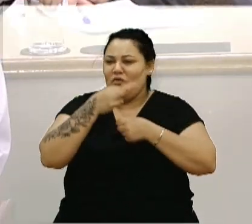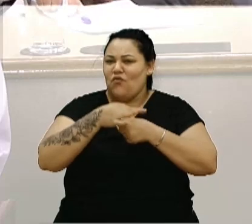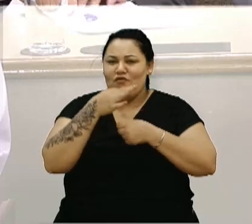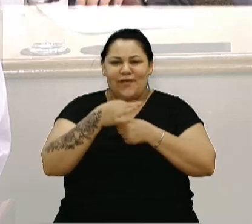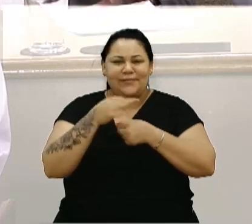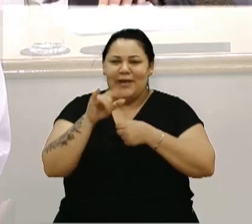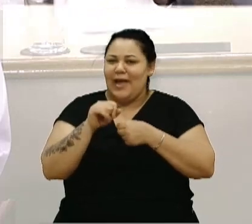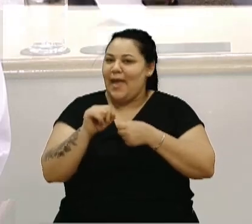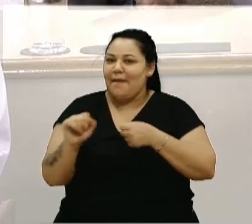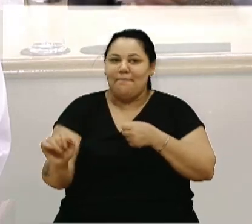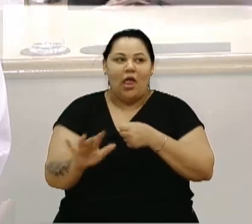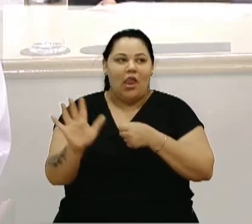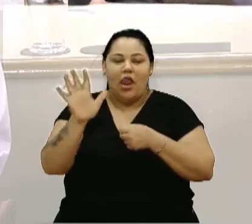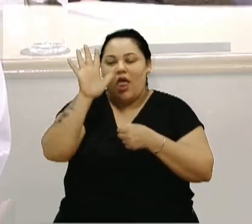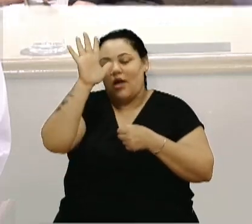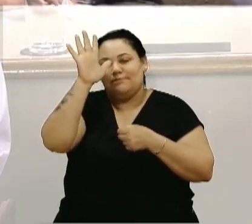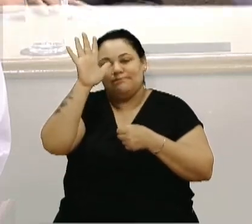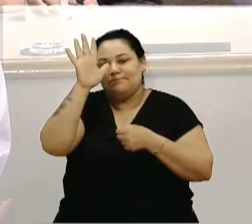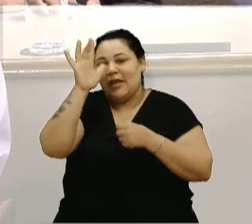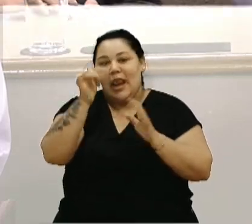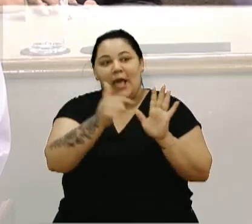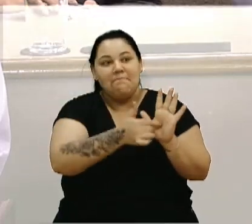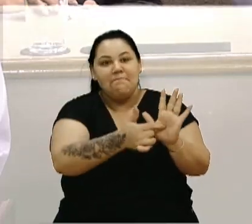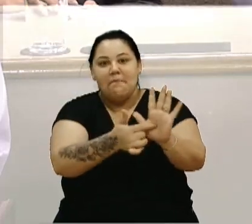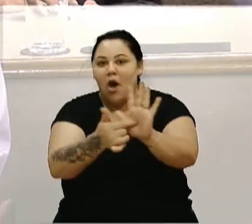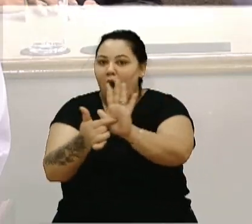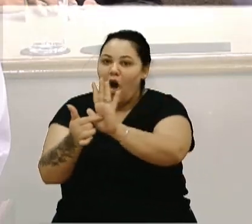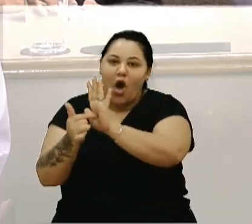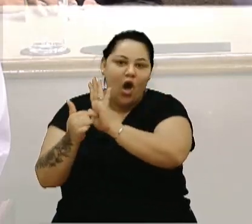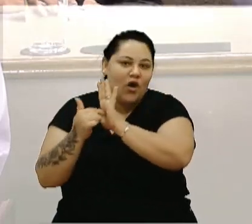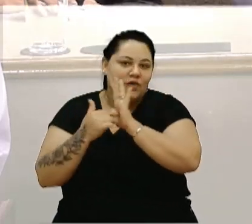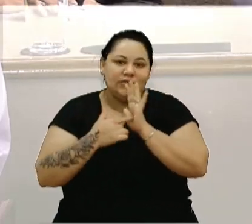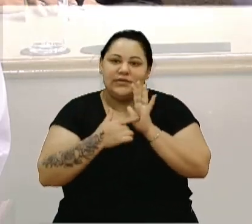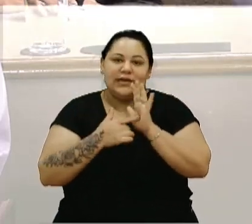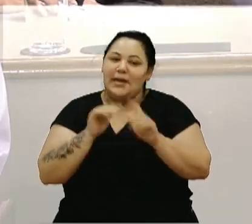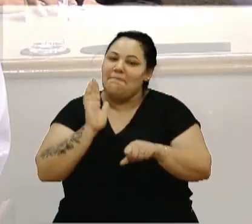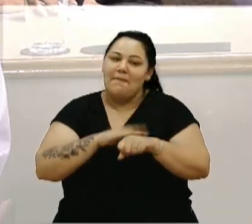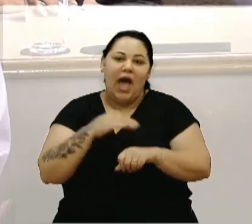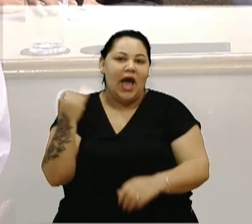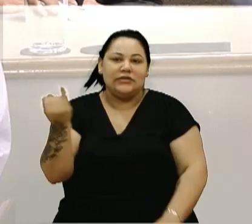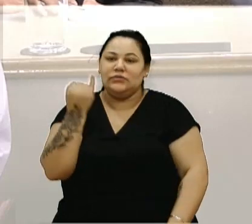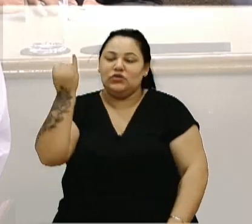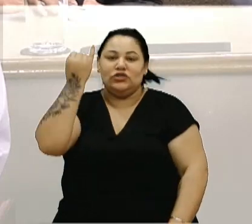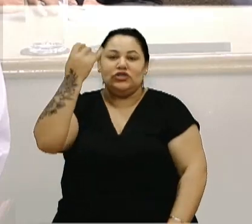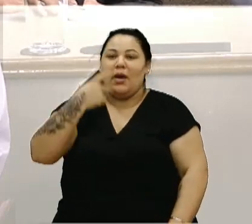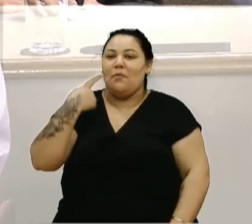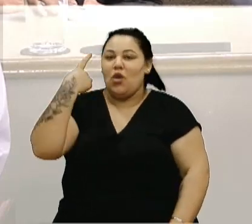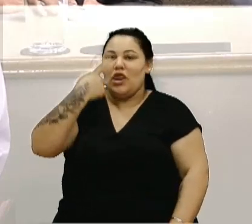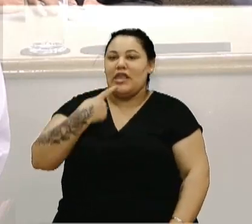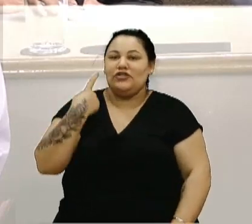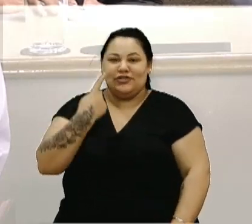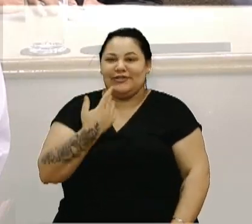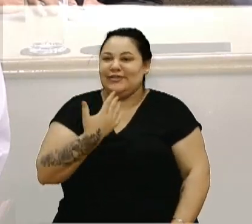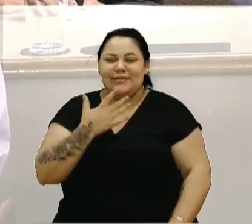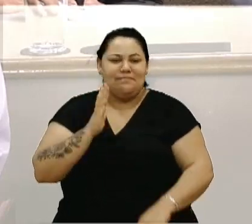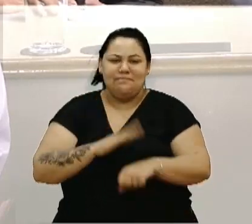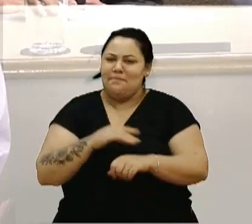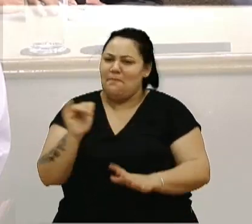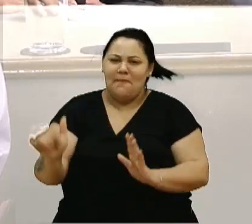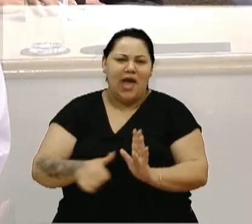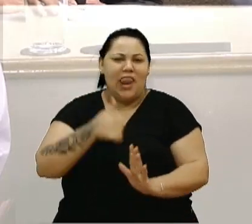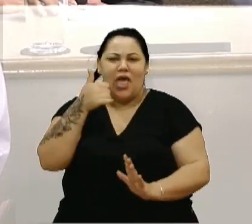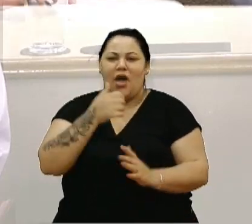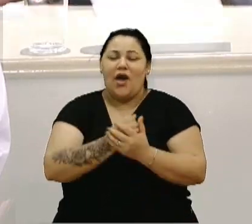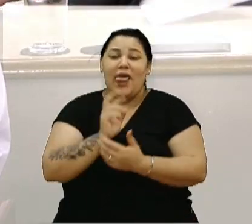ela transcende a limitação política ou a exploração política da discussão.